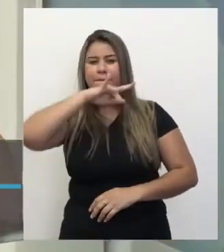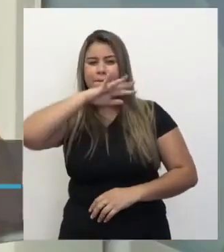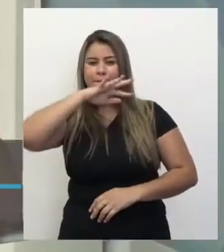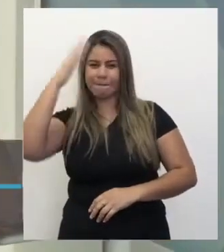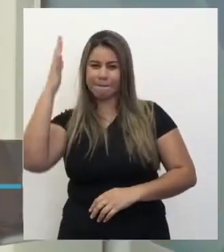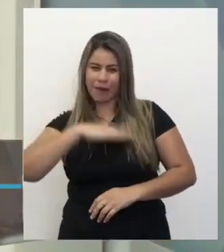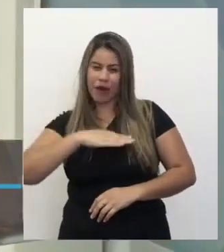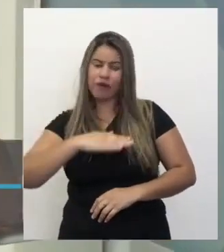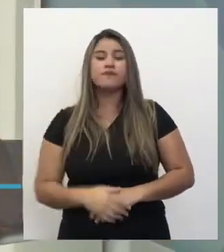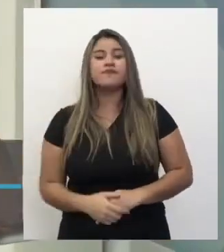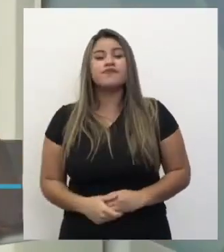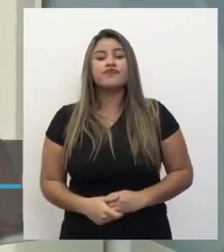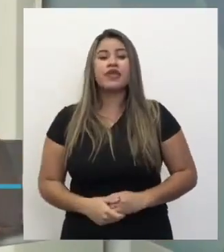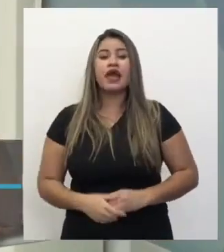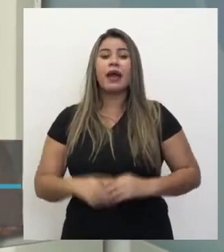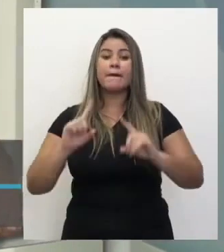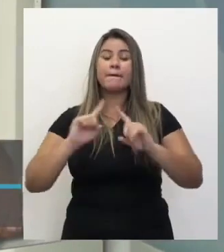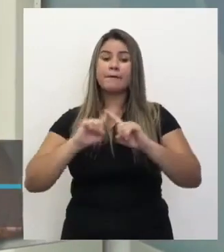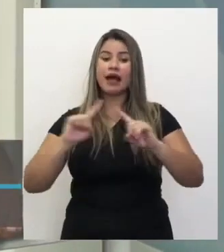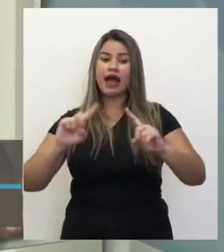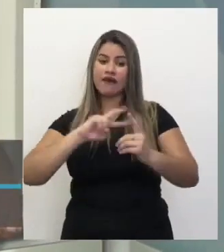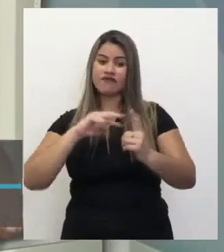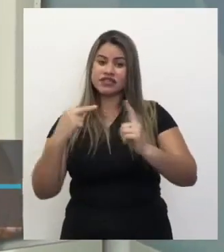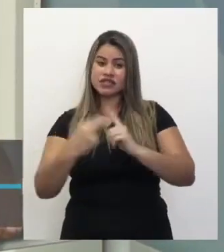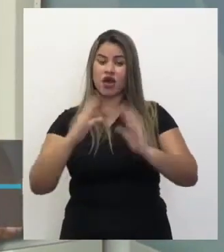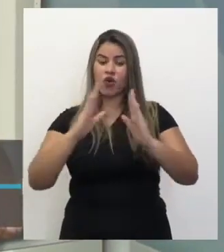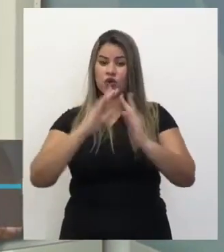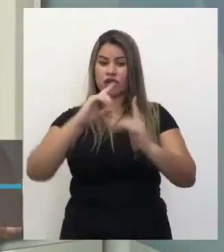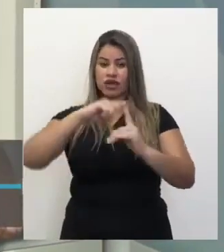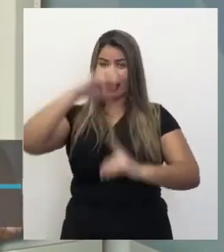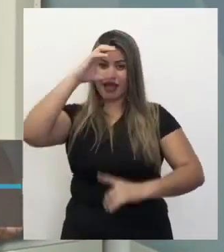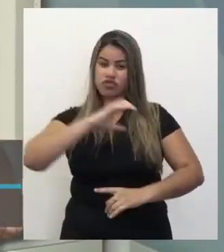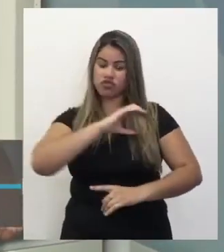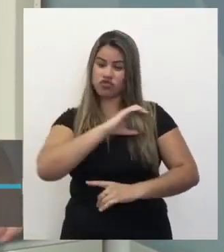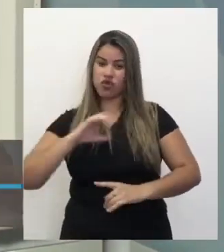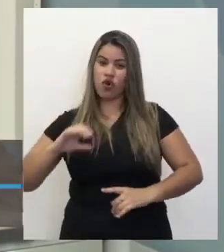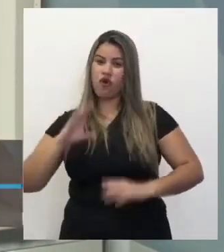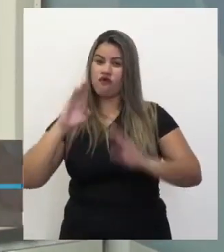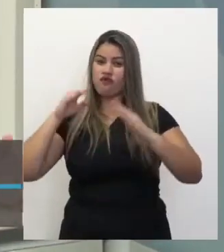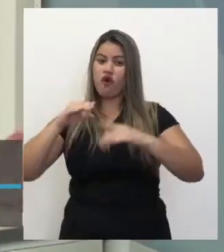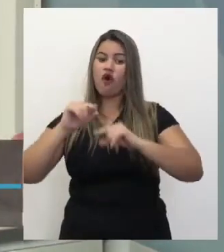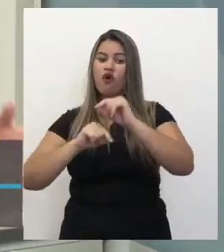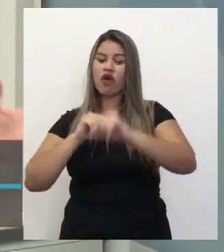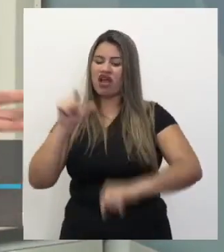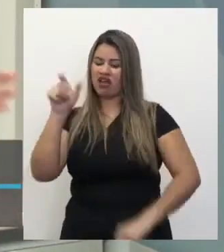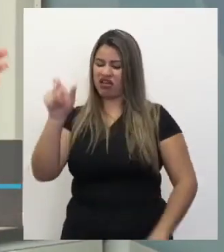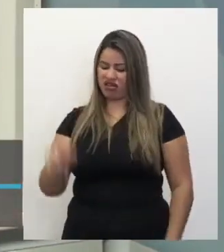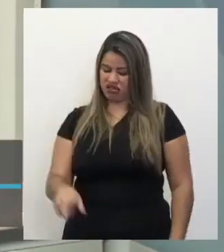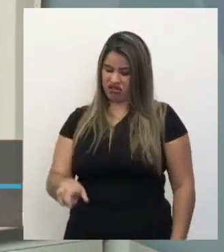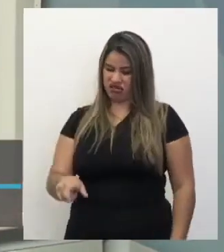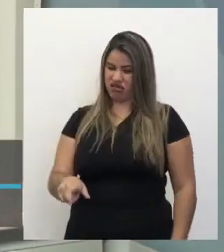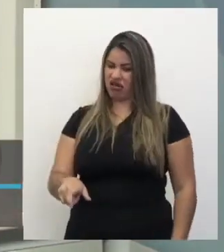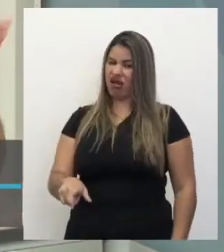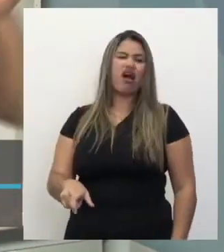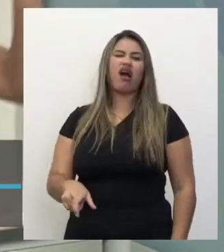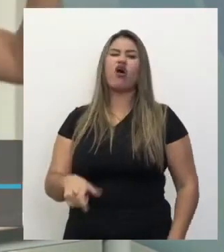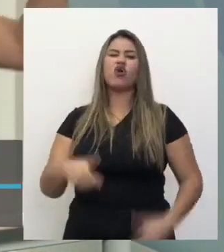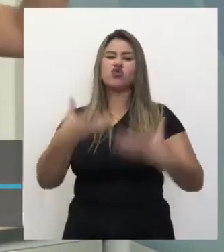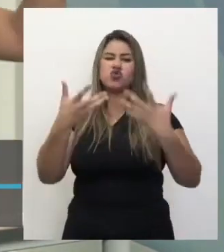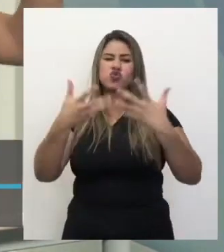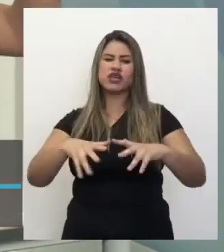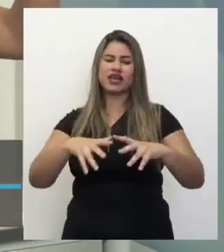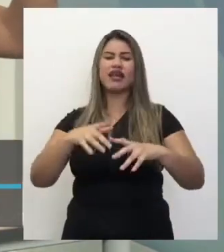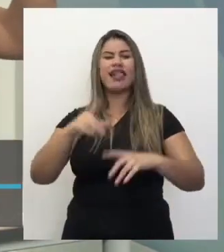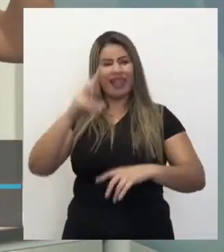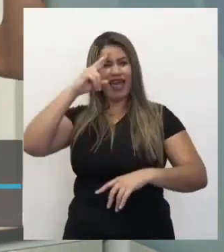cuja a visão da Igreja Católica era muito predominante, eles falavam assim, olha, esse cara, ele não quis receber um pouquinho daquele poder que